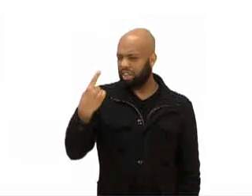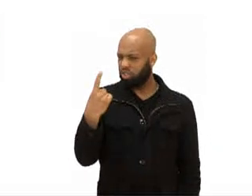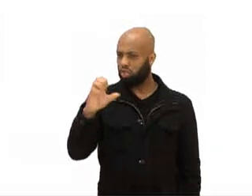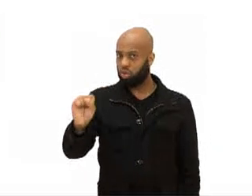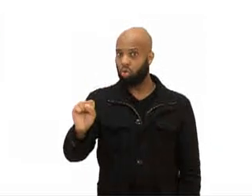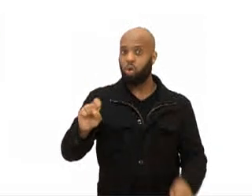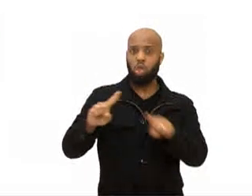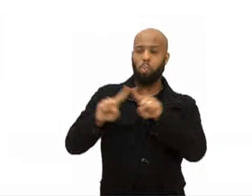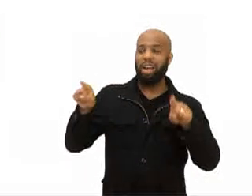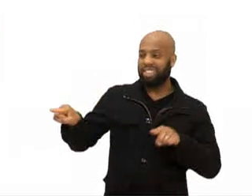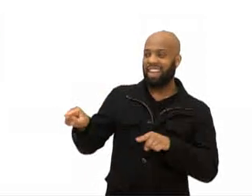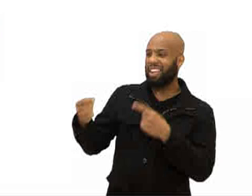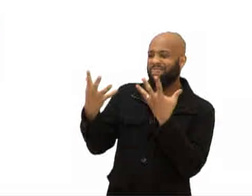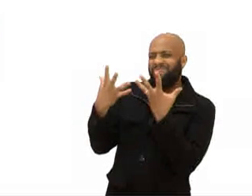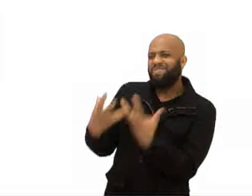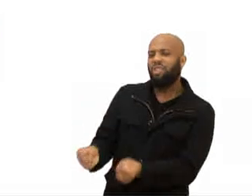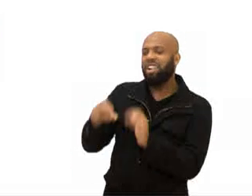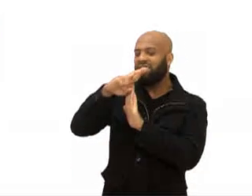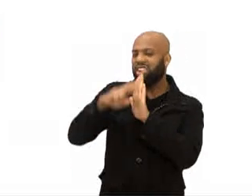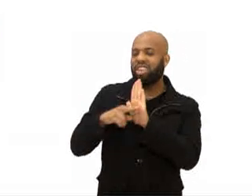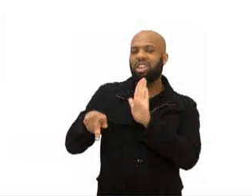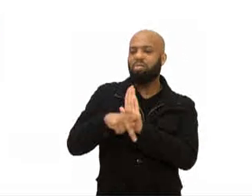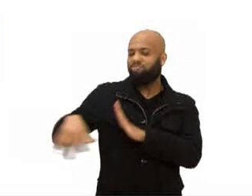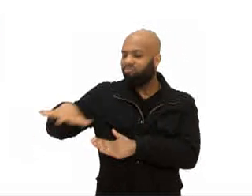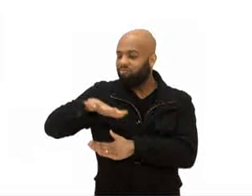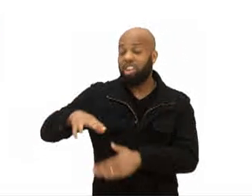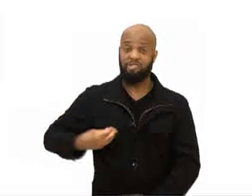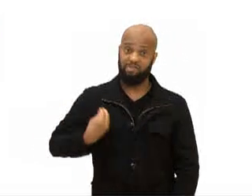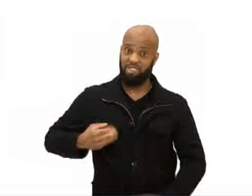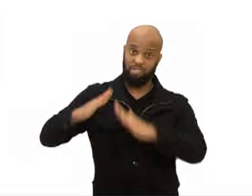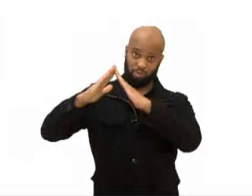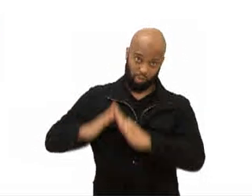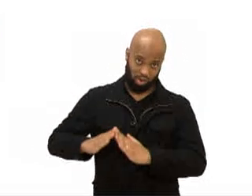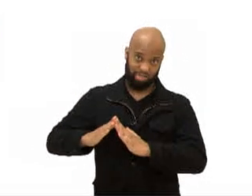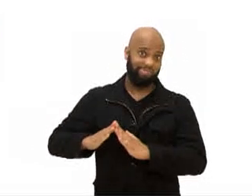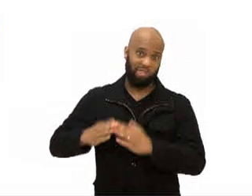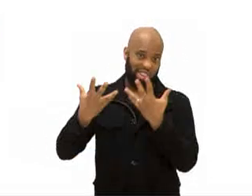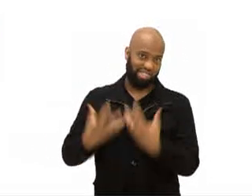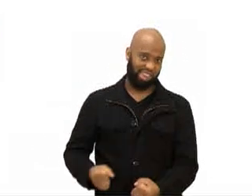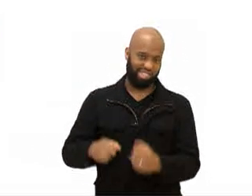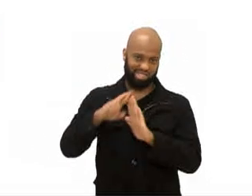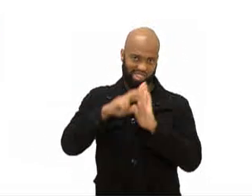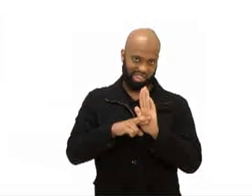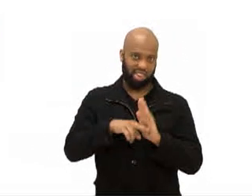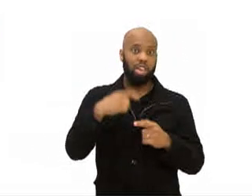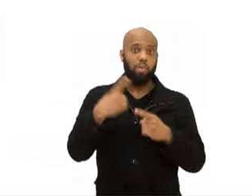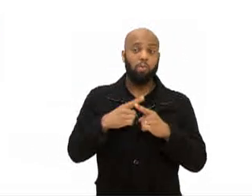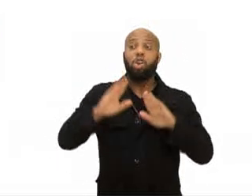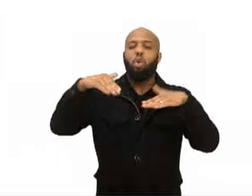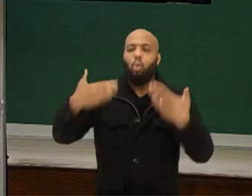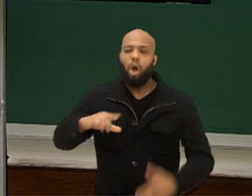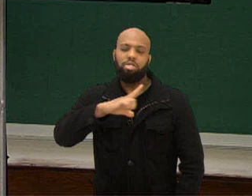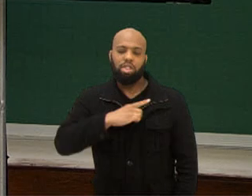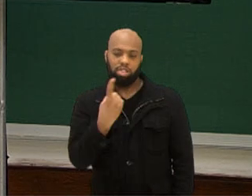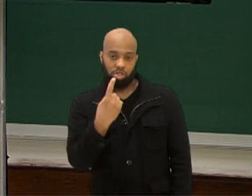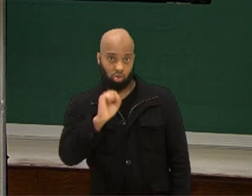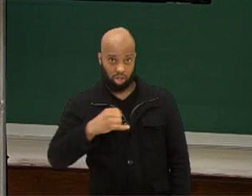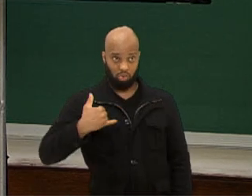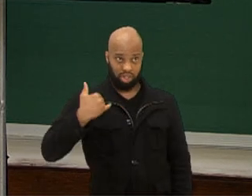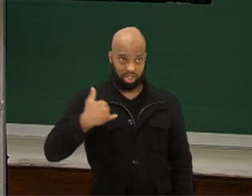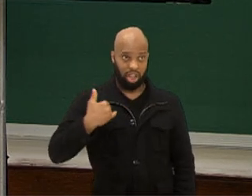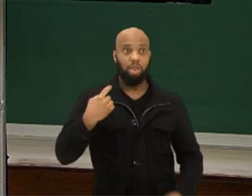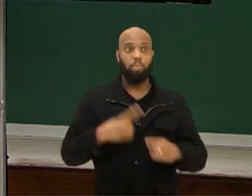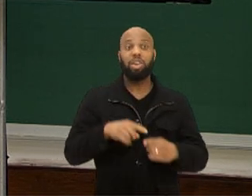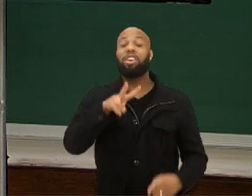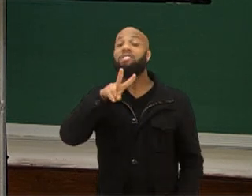e que não concorda muito com as regras do local onde mora. Então, ó, quando completar 18 anos, então é